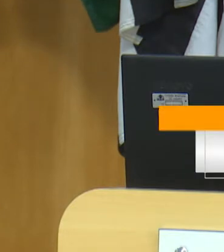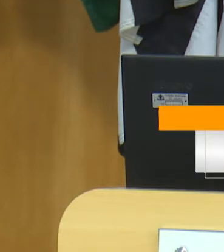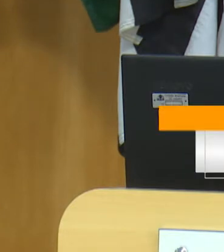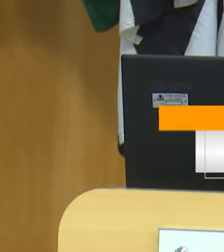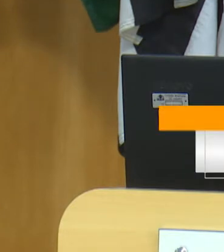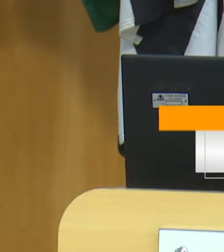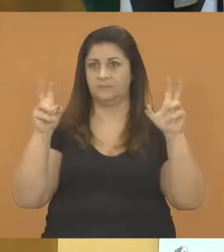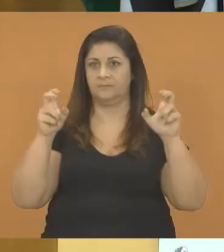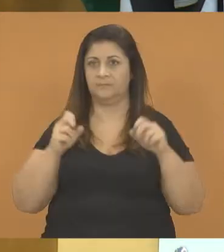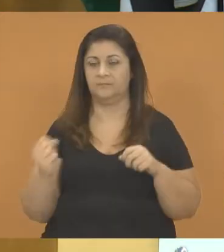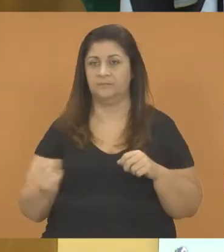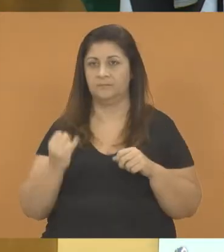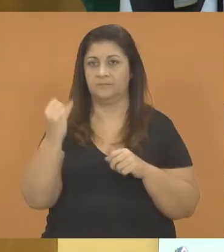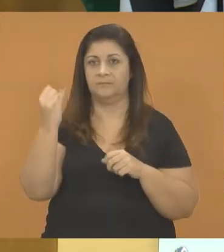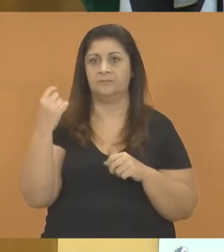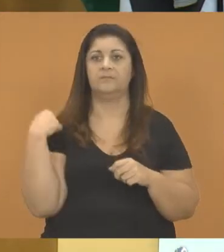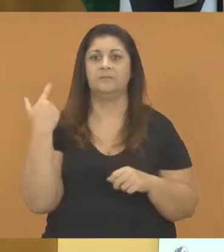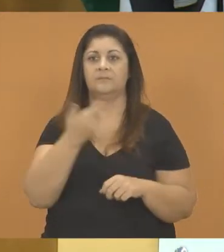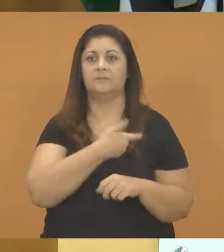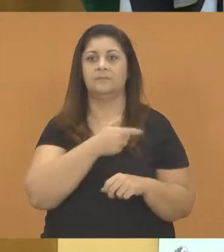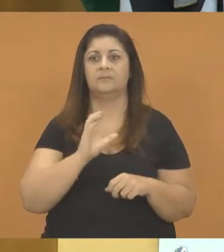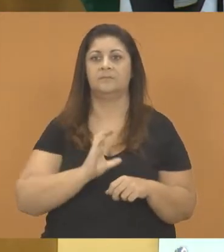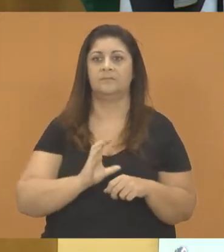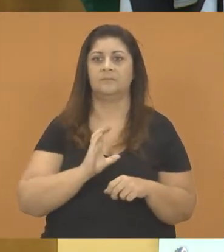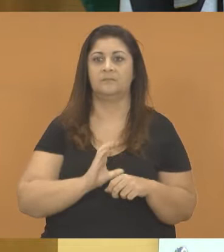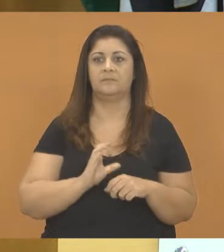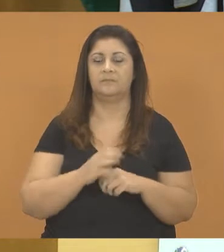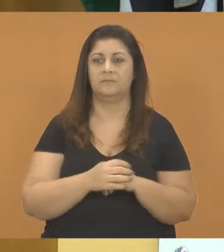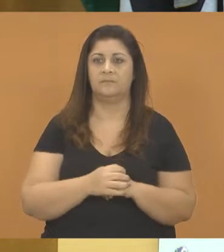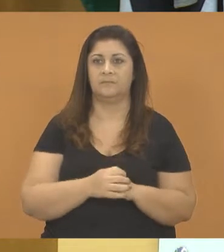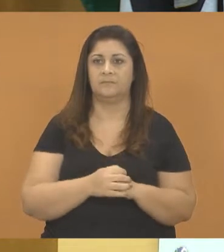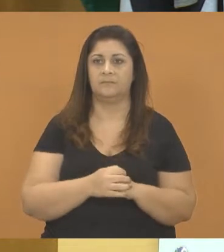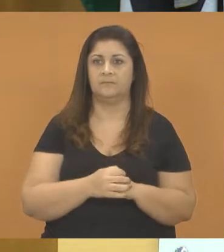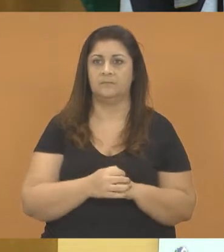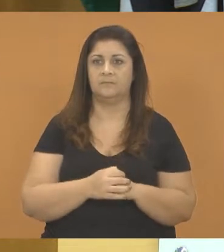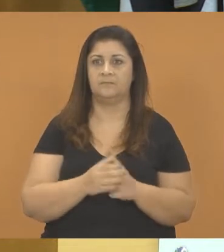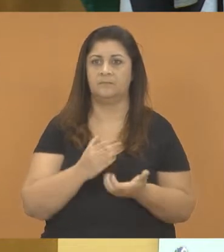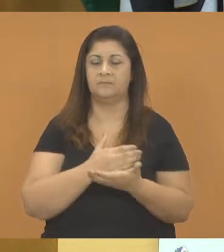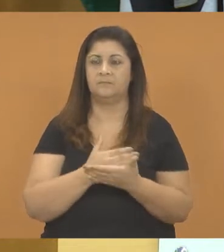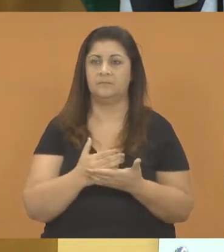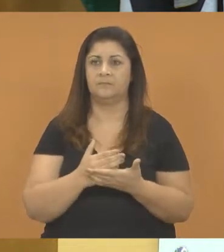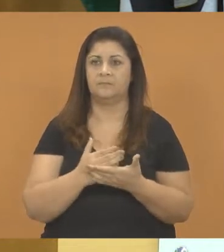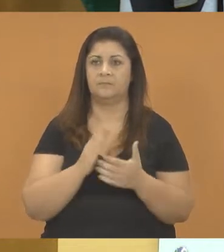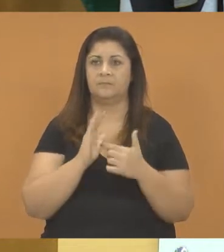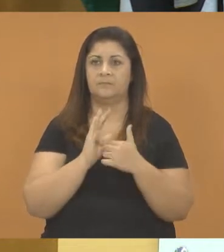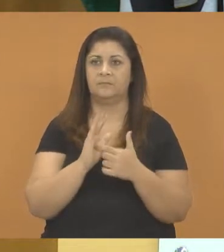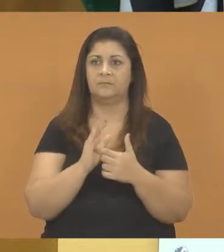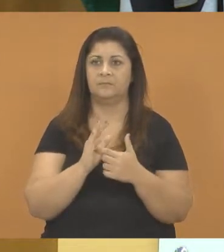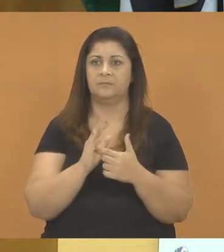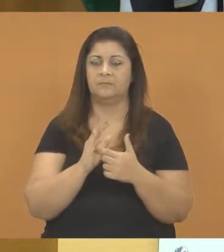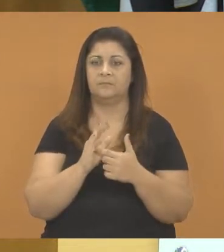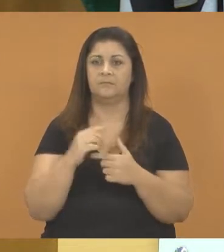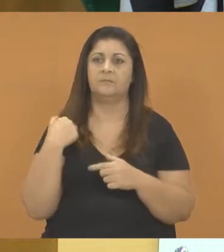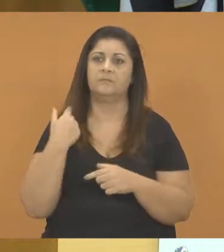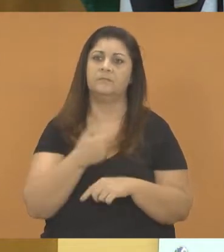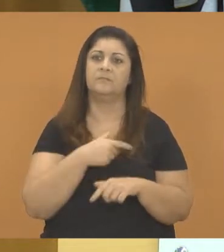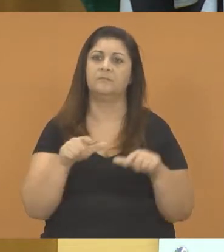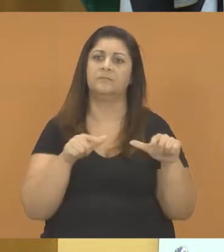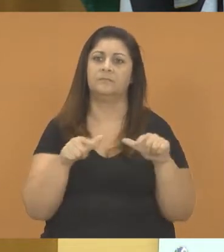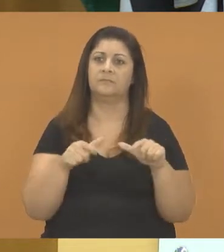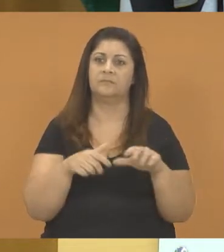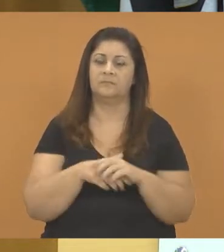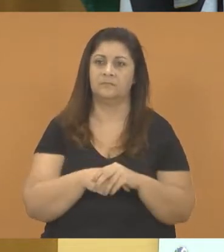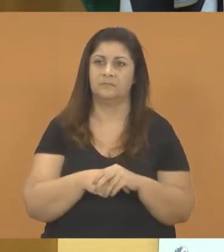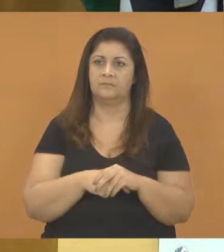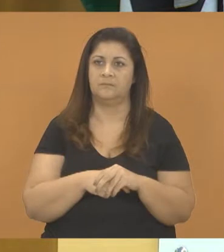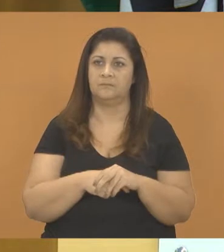aqui importantes para a nossa cidade é vamos começar aqui mostrando um pouco do nosso serviço e deixar o principal